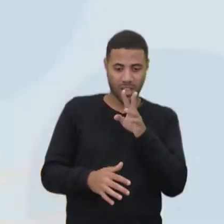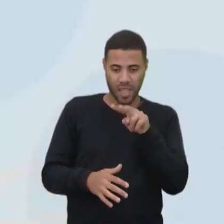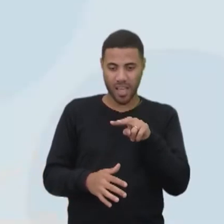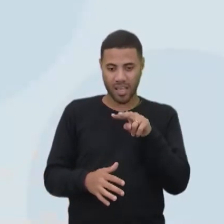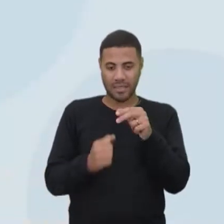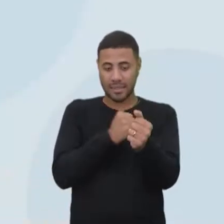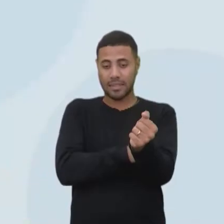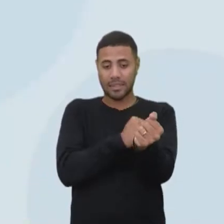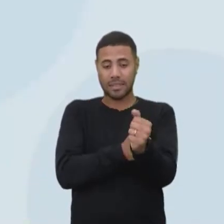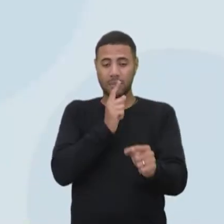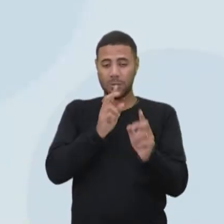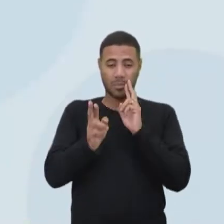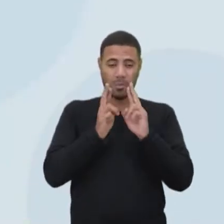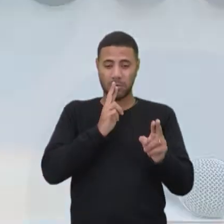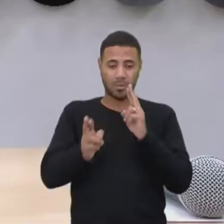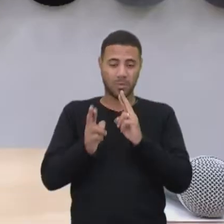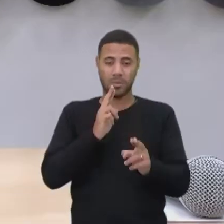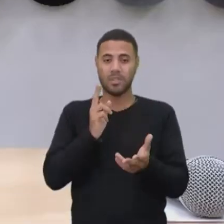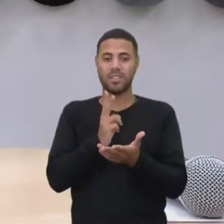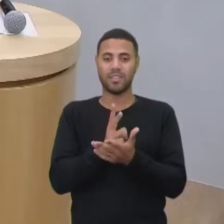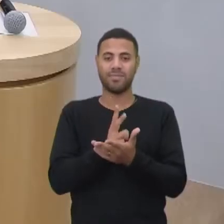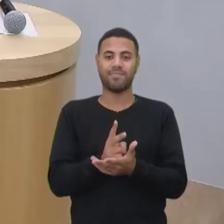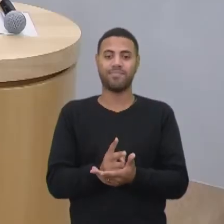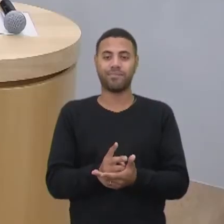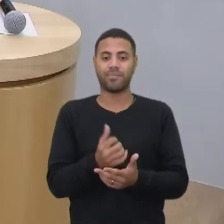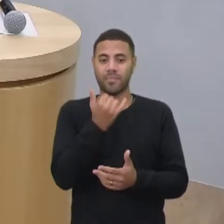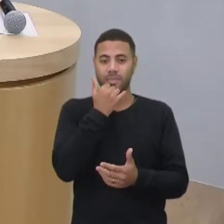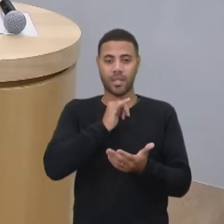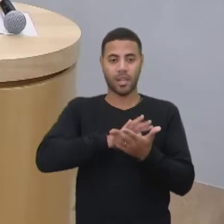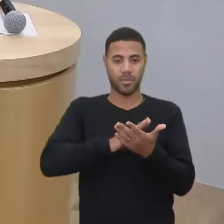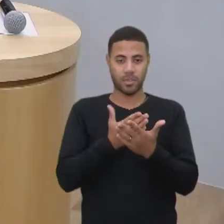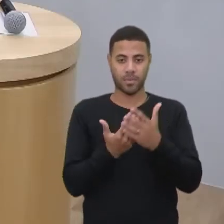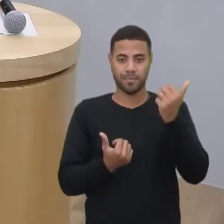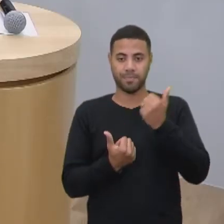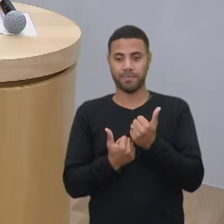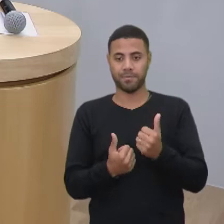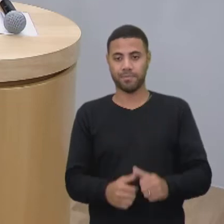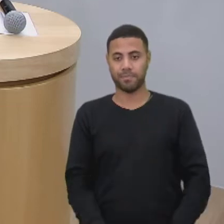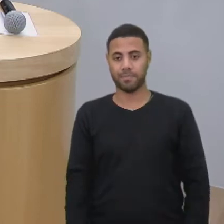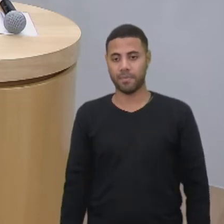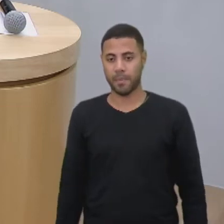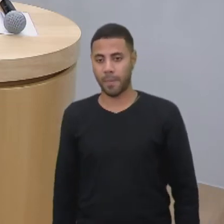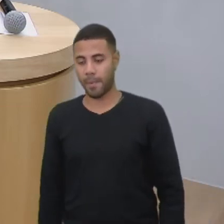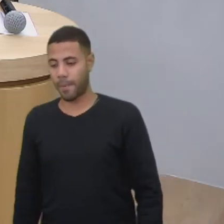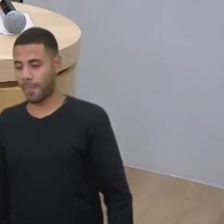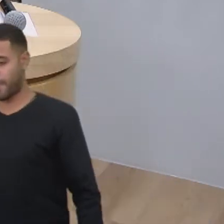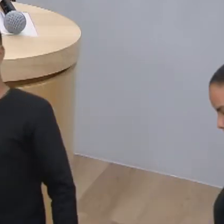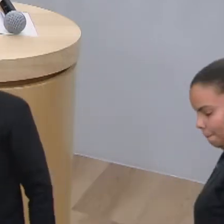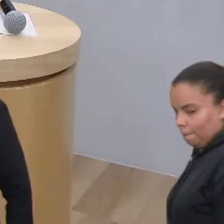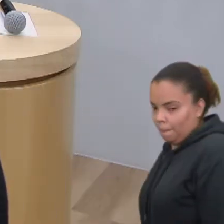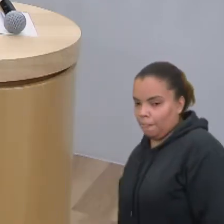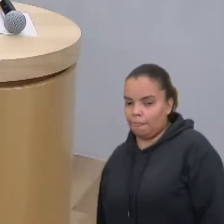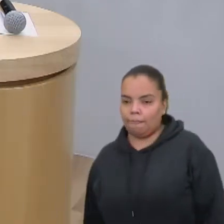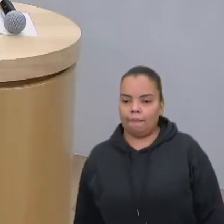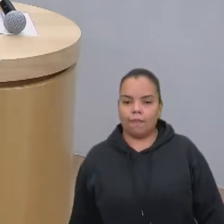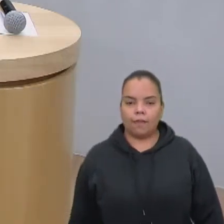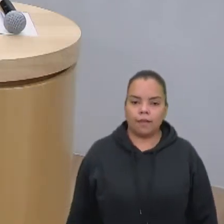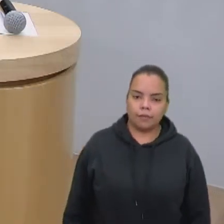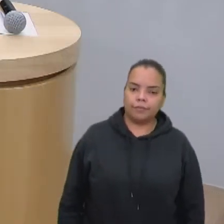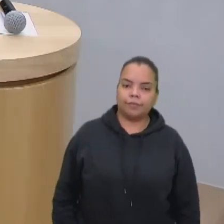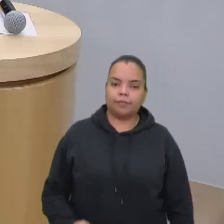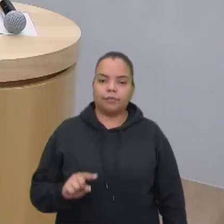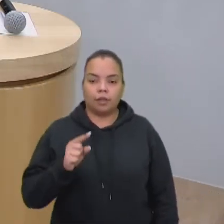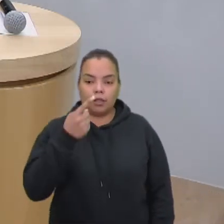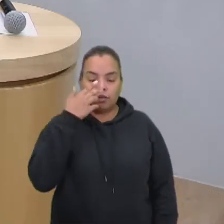né? Né? Os comentários. Sempre. Porque a matéria é ótima, mas os comentários é onde você percebe realmente a conexão